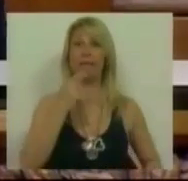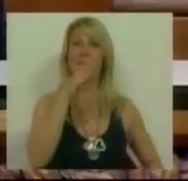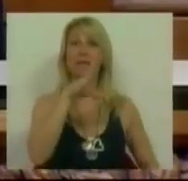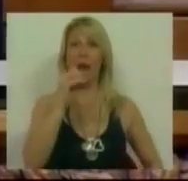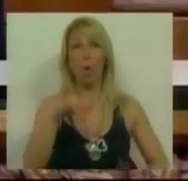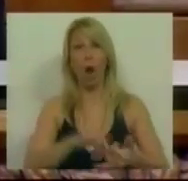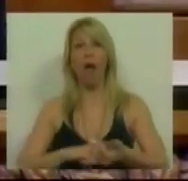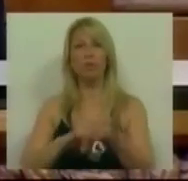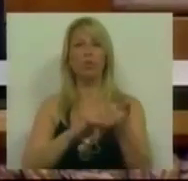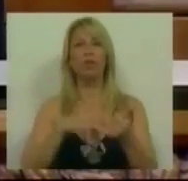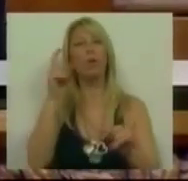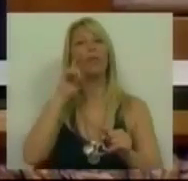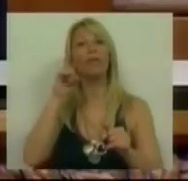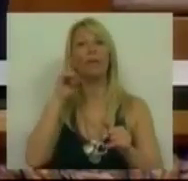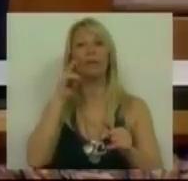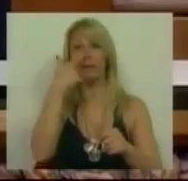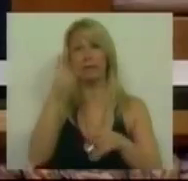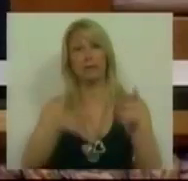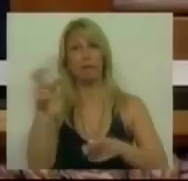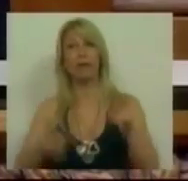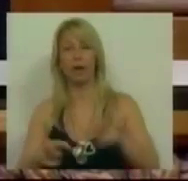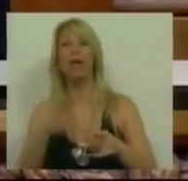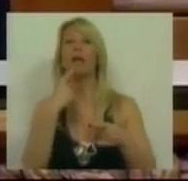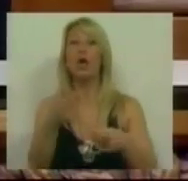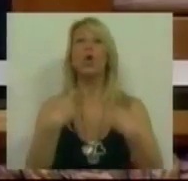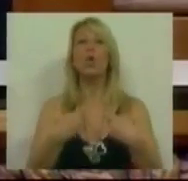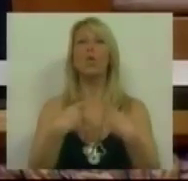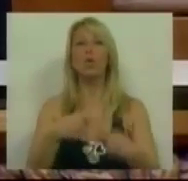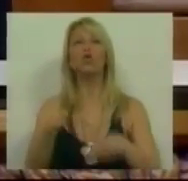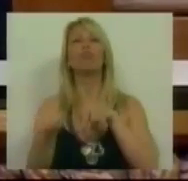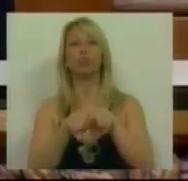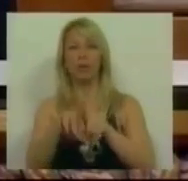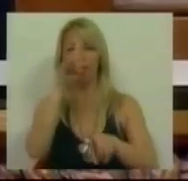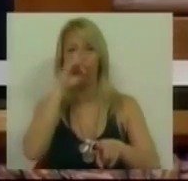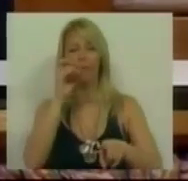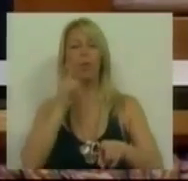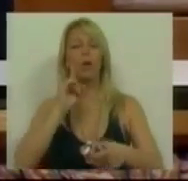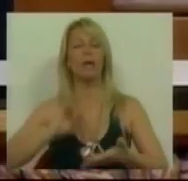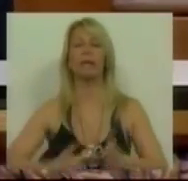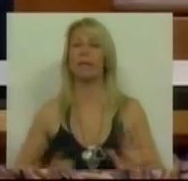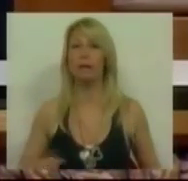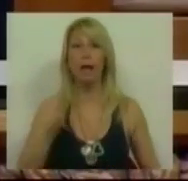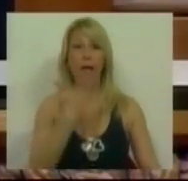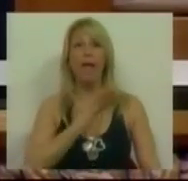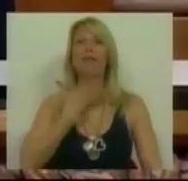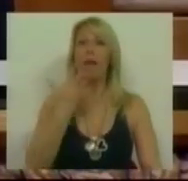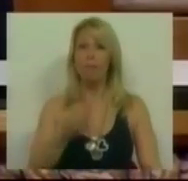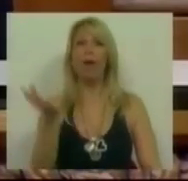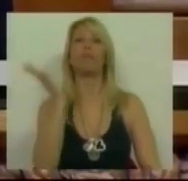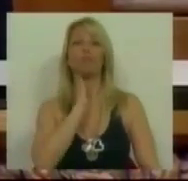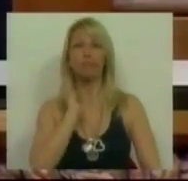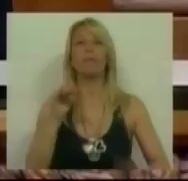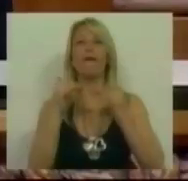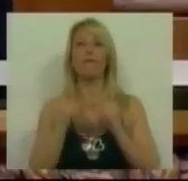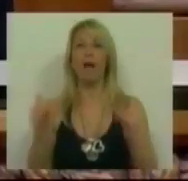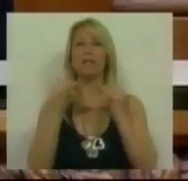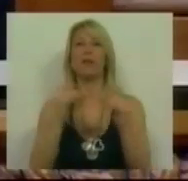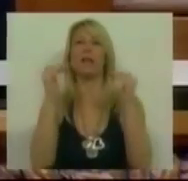Consumidores, que fala de custos políticos e lembra aquilo que é o essencial. A EDP foi sujeita a sucessivas fases